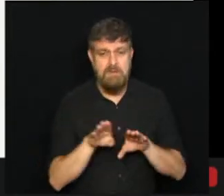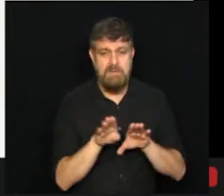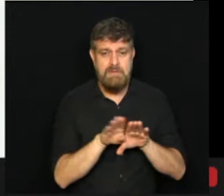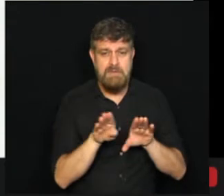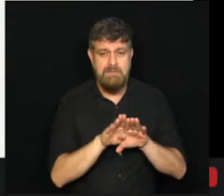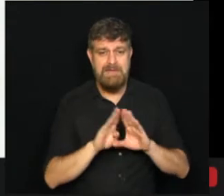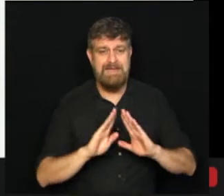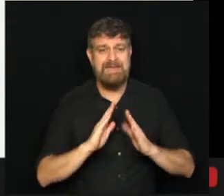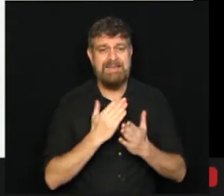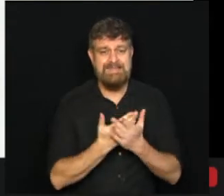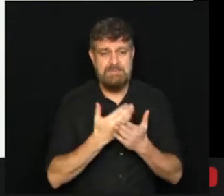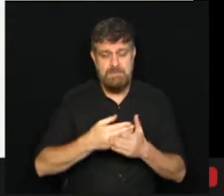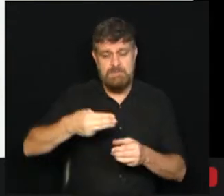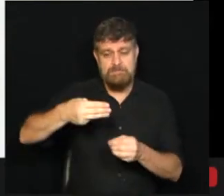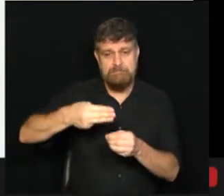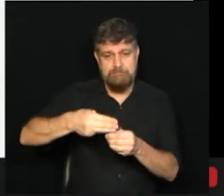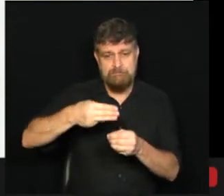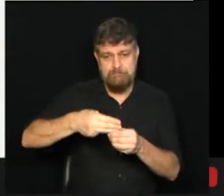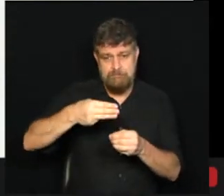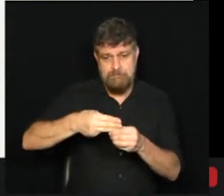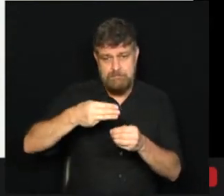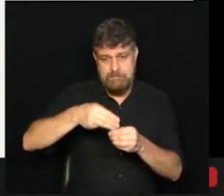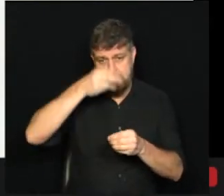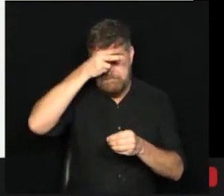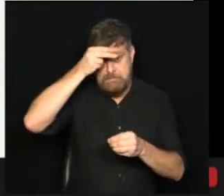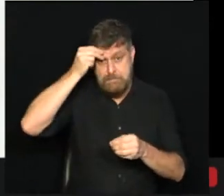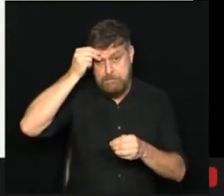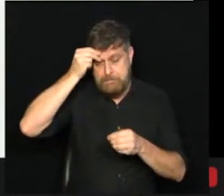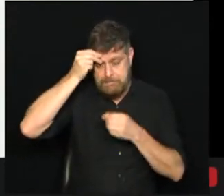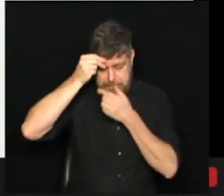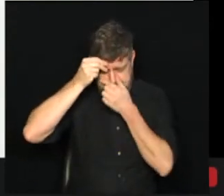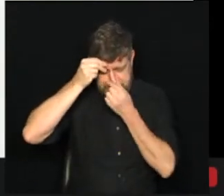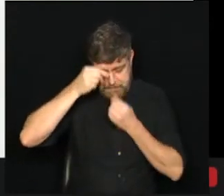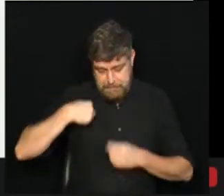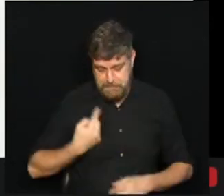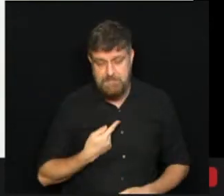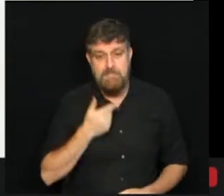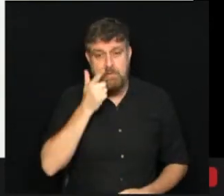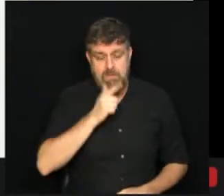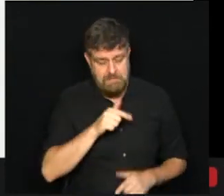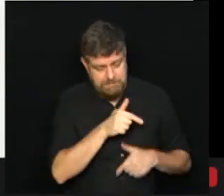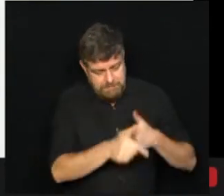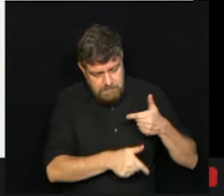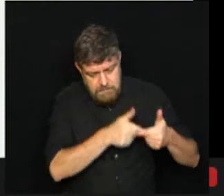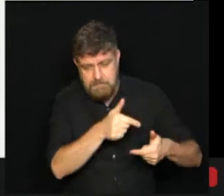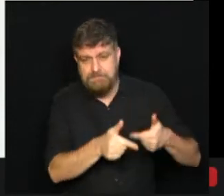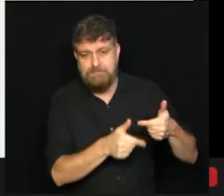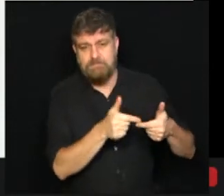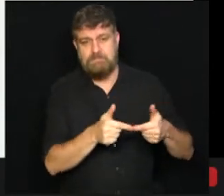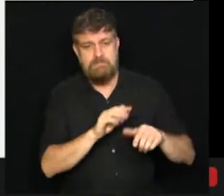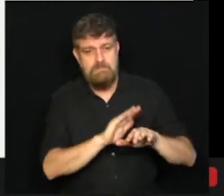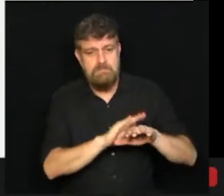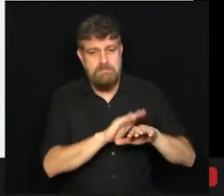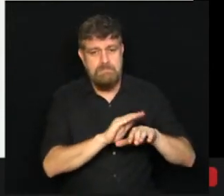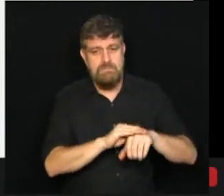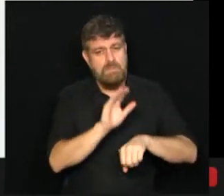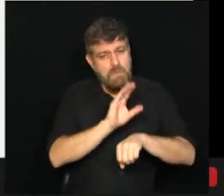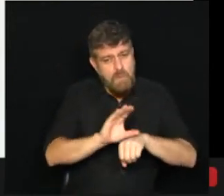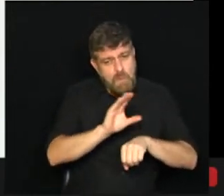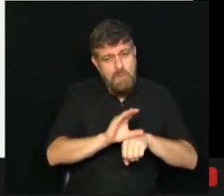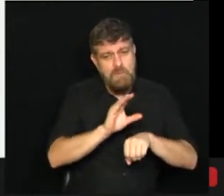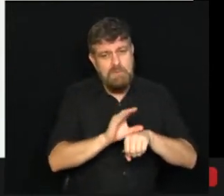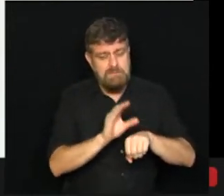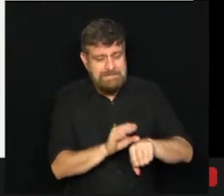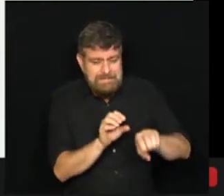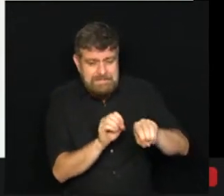às escolas municipais, para que a gente possa fazer esse trabalho de capacitação,